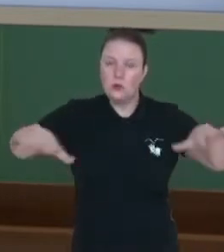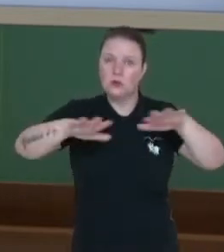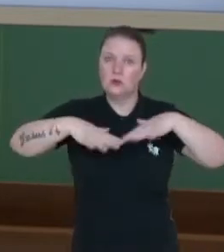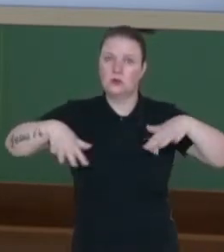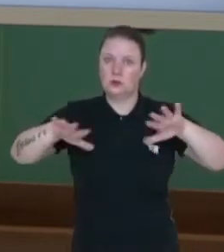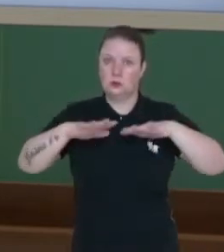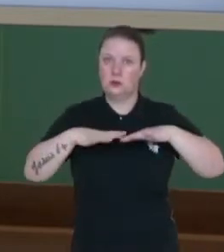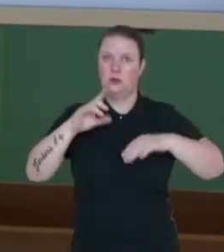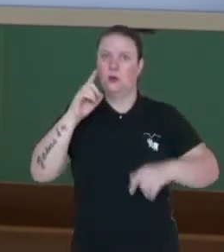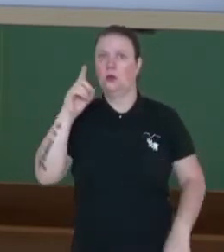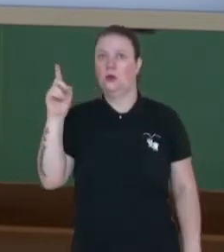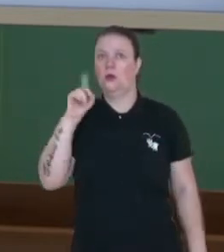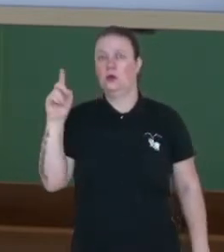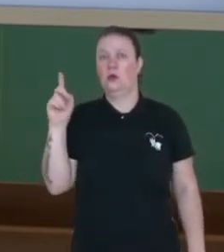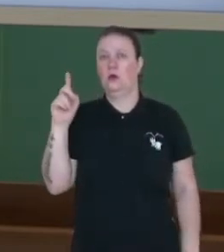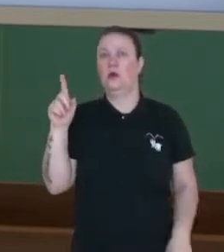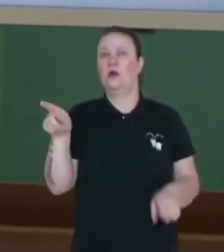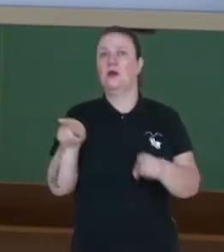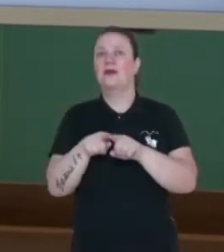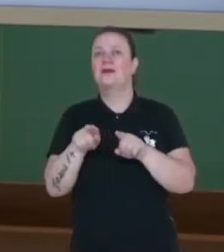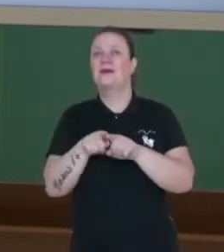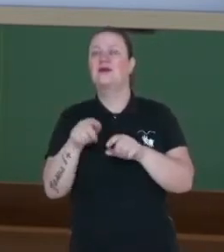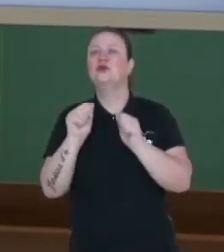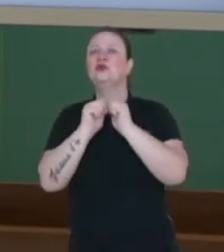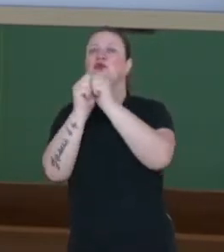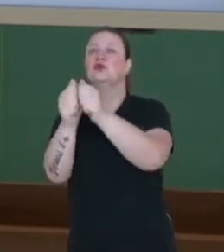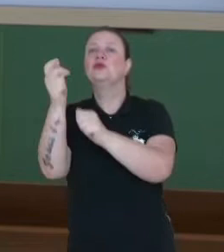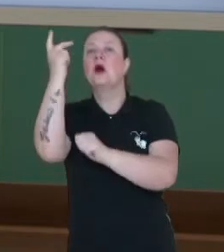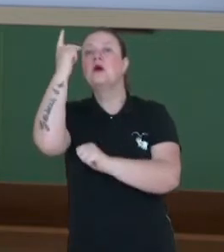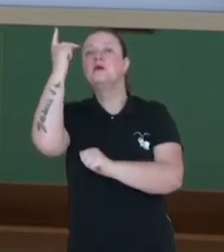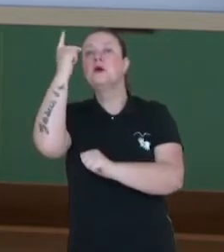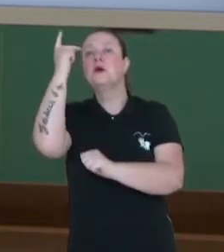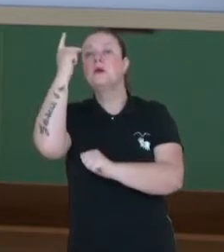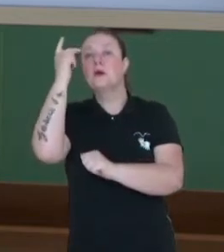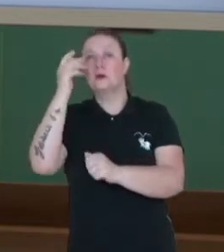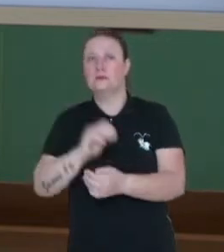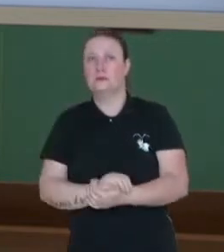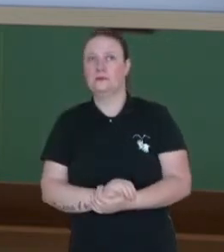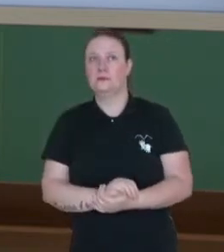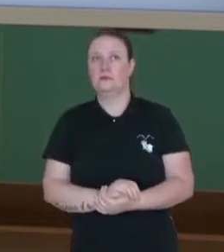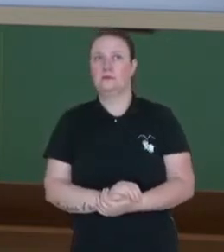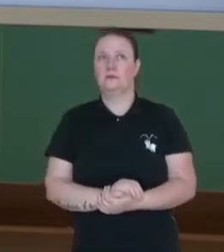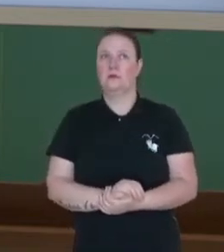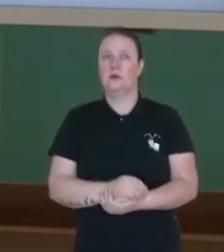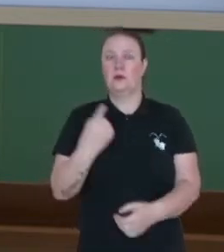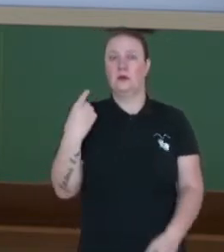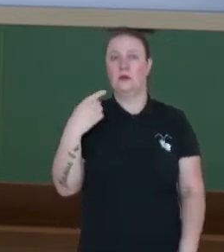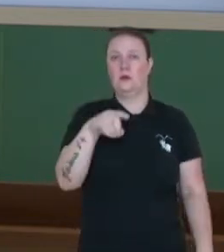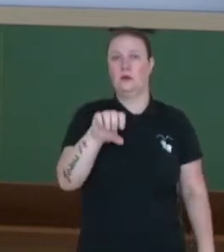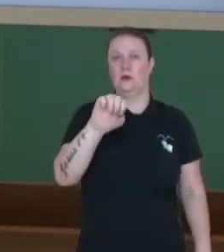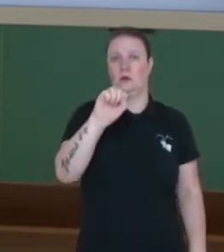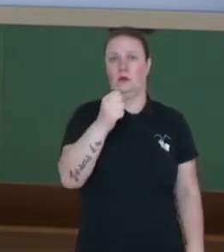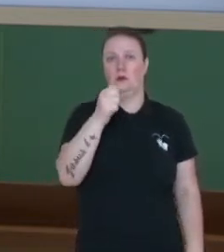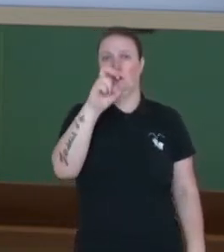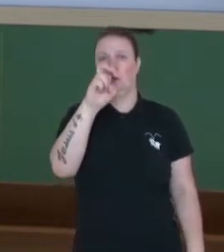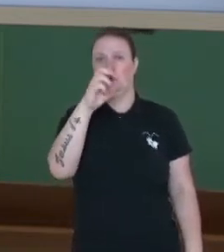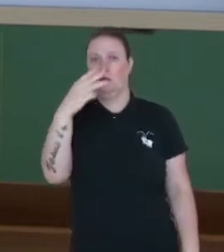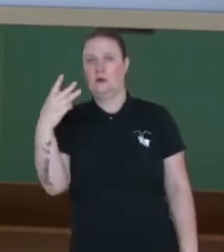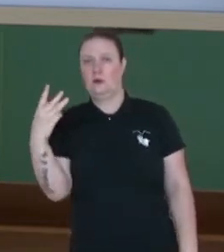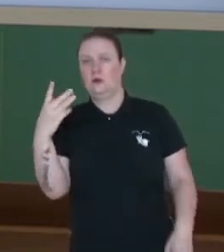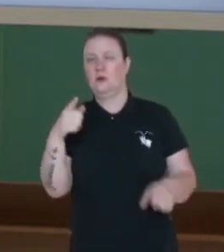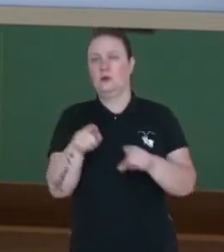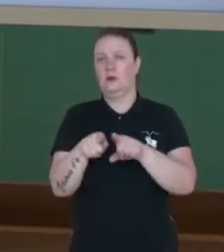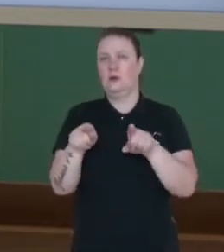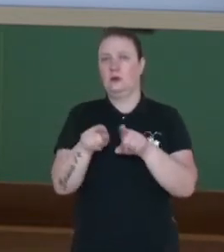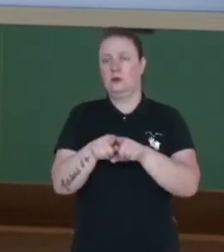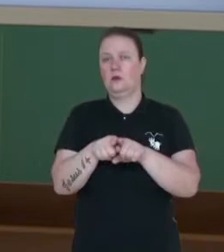estado de São Paulo, né, da província de São Paulo. E a partir de 1853 ele integra, portanto, né, o